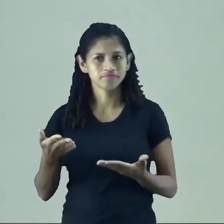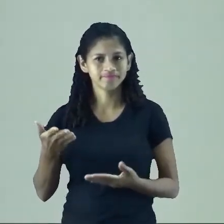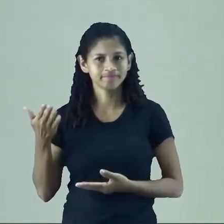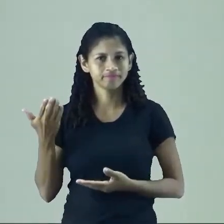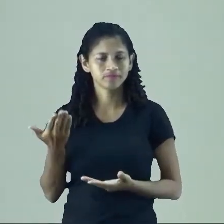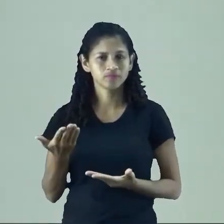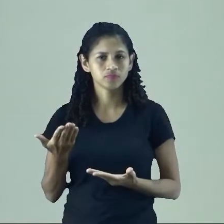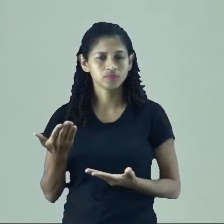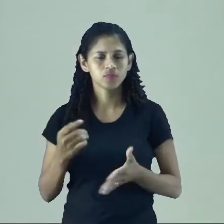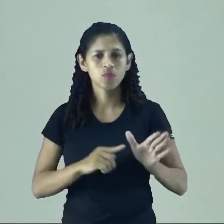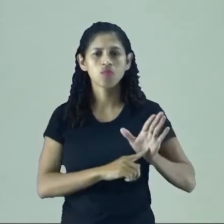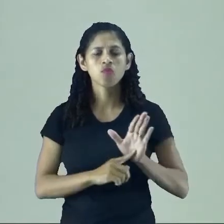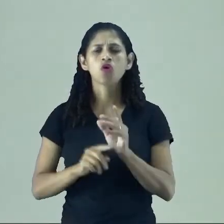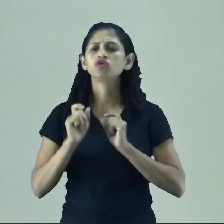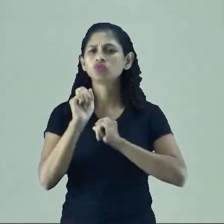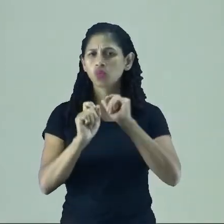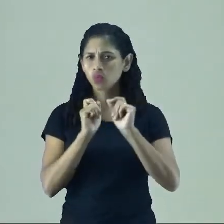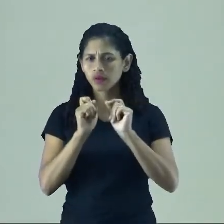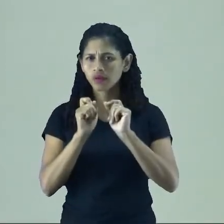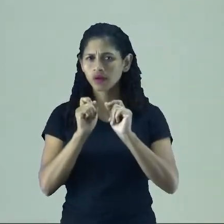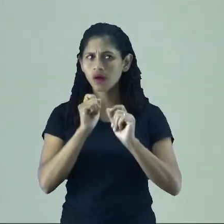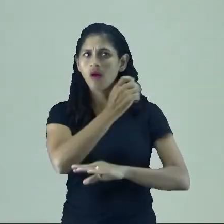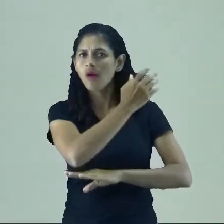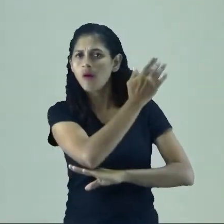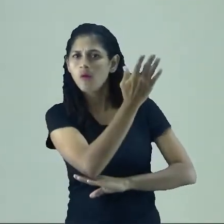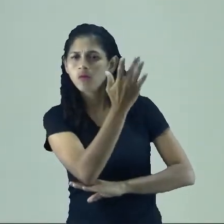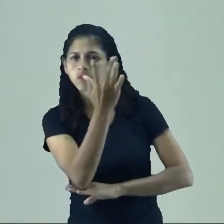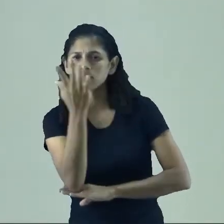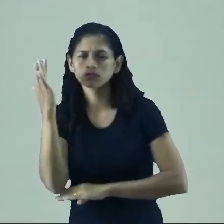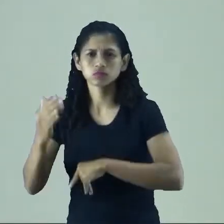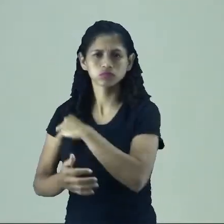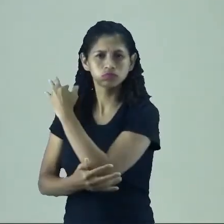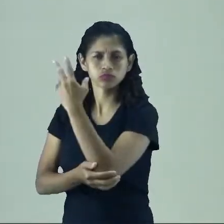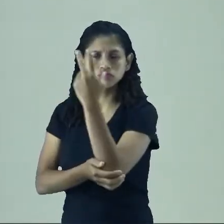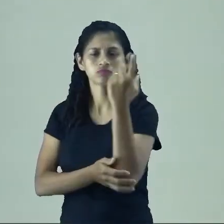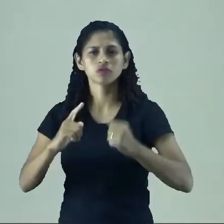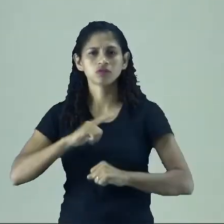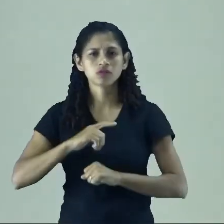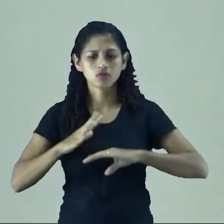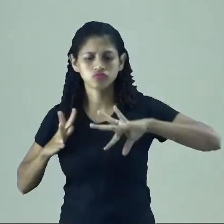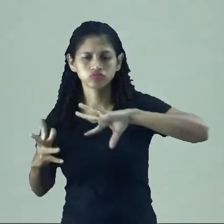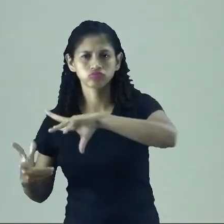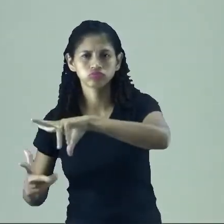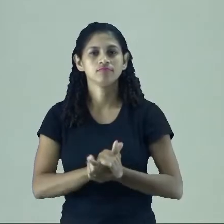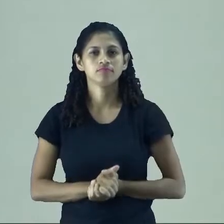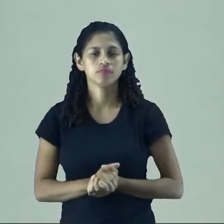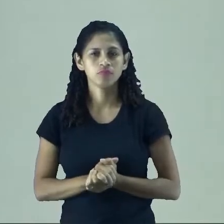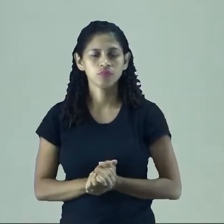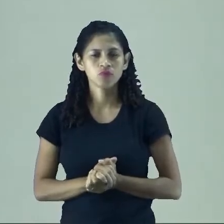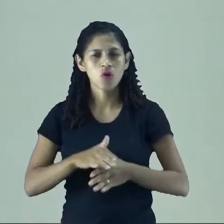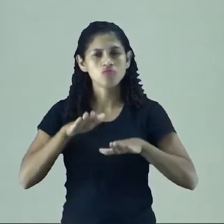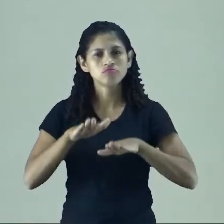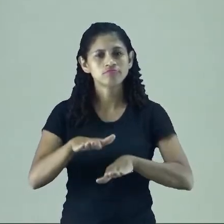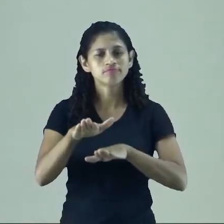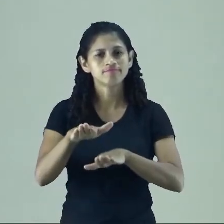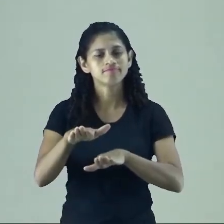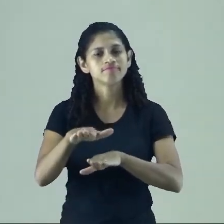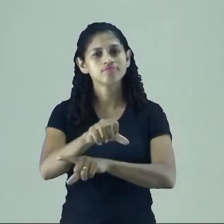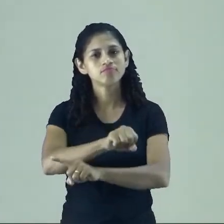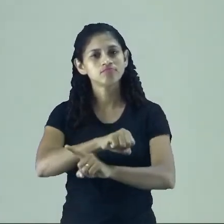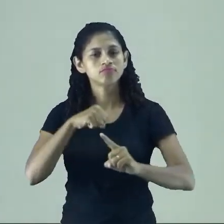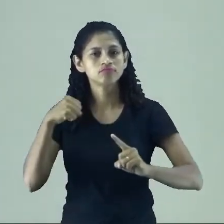atuação voltada para os interesses da classe trabalhadora. Ou seja, o patronato, o dono da